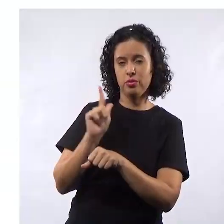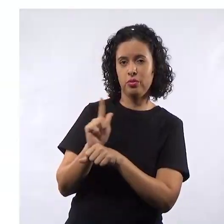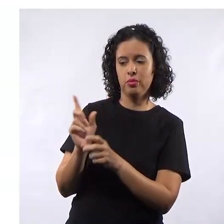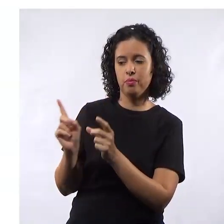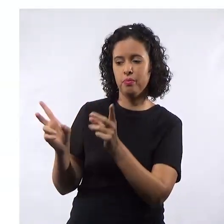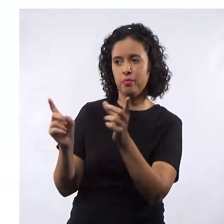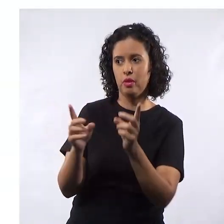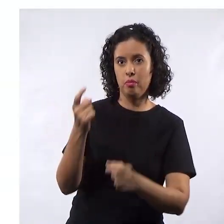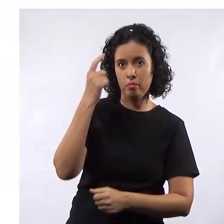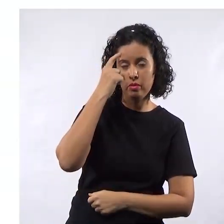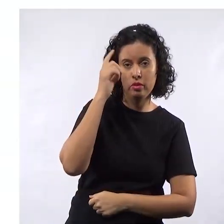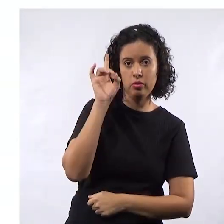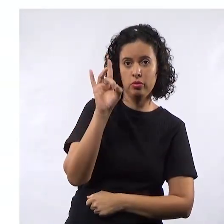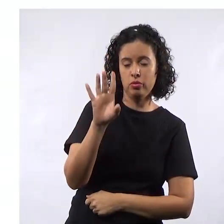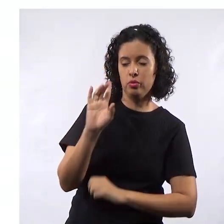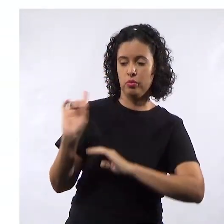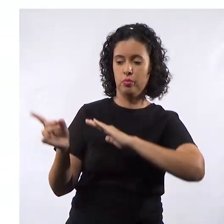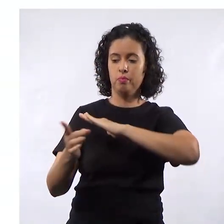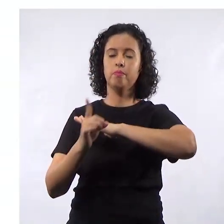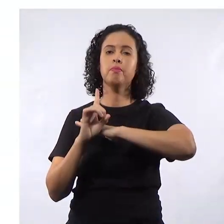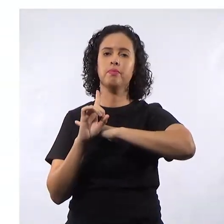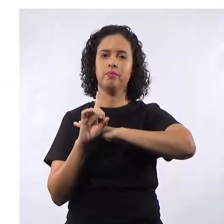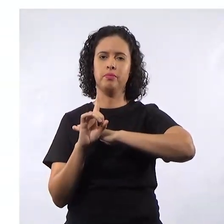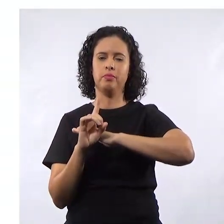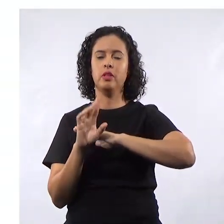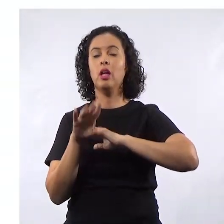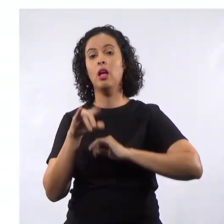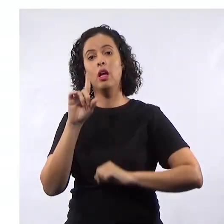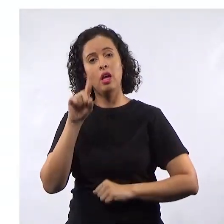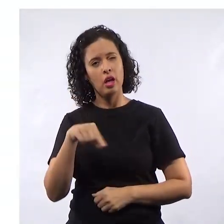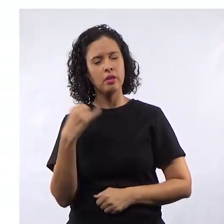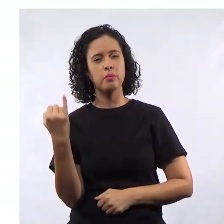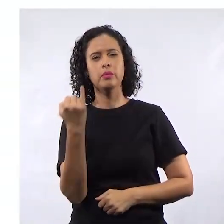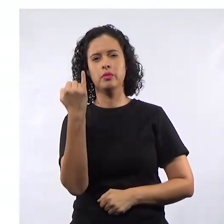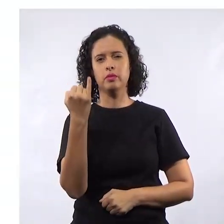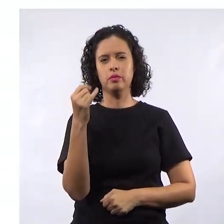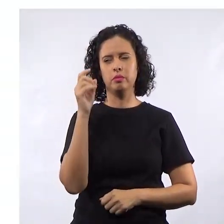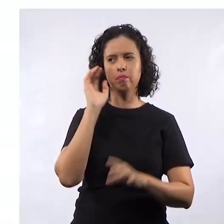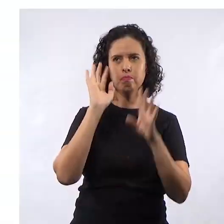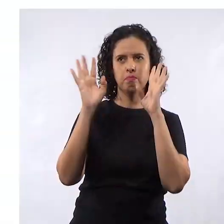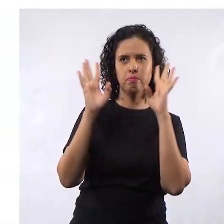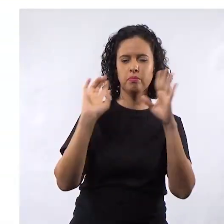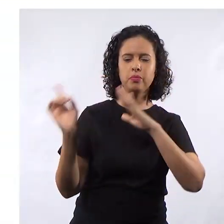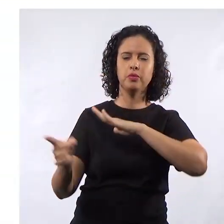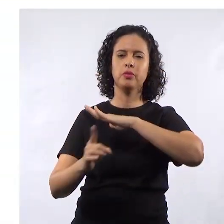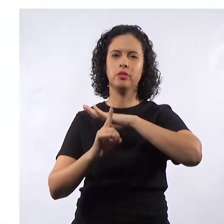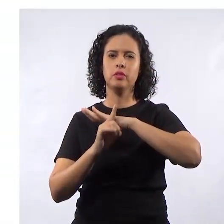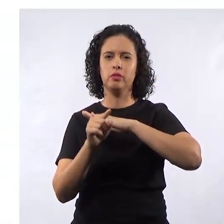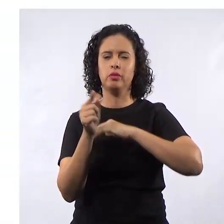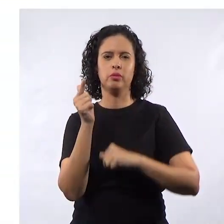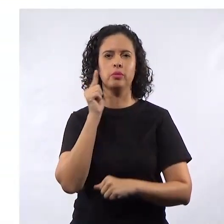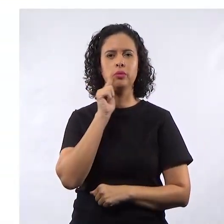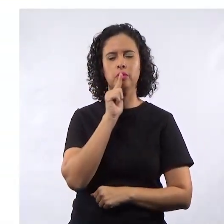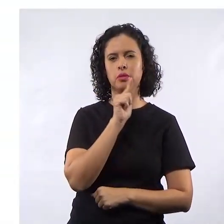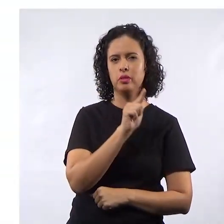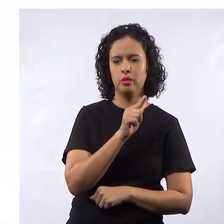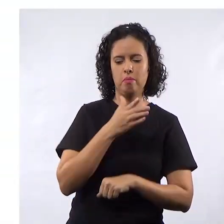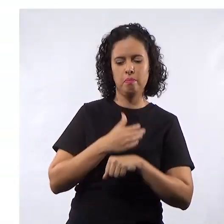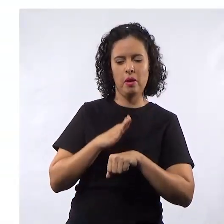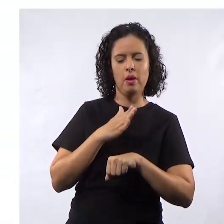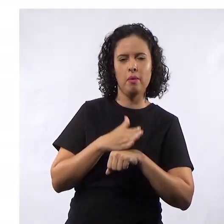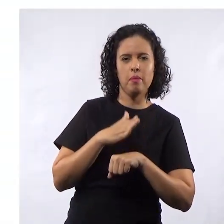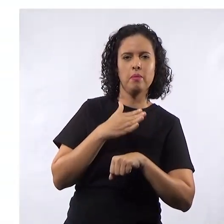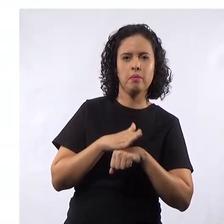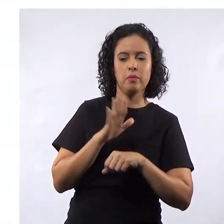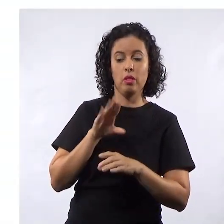não pode mais pensar só como consumidor. Lógico, é importante que você pense como consumidor para que você venha estar